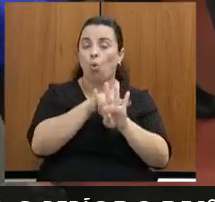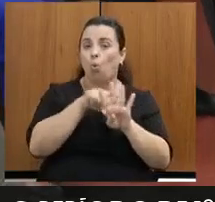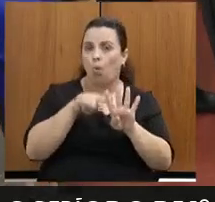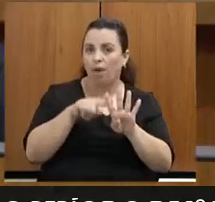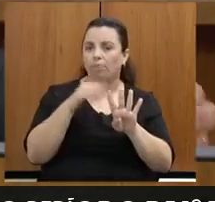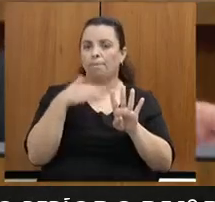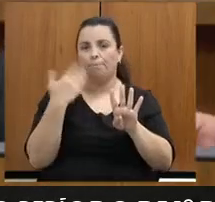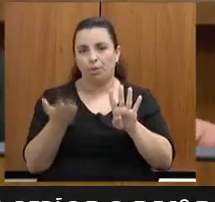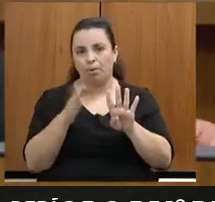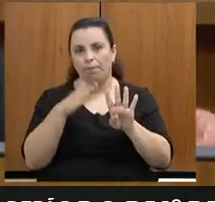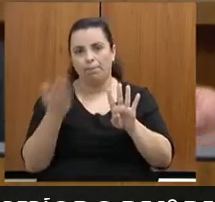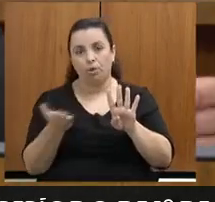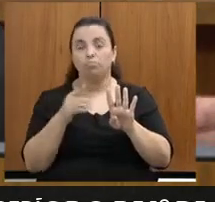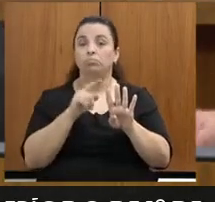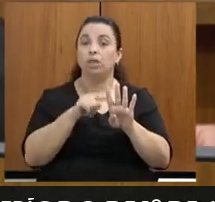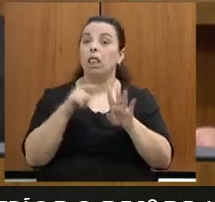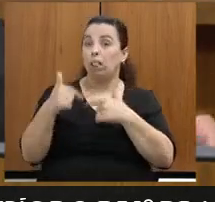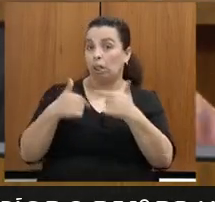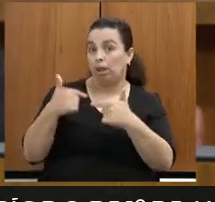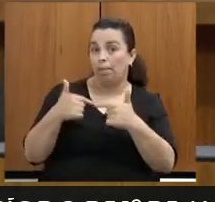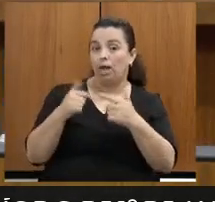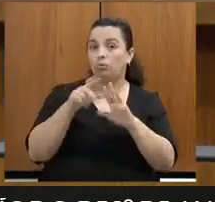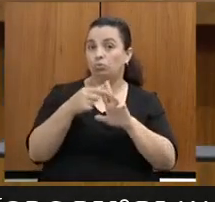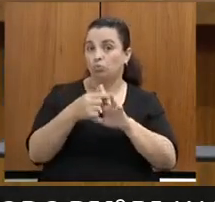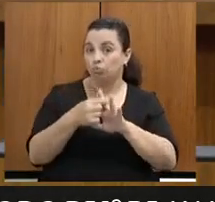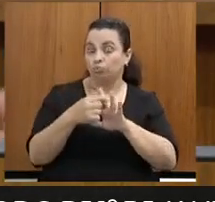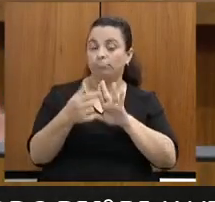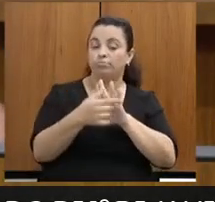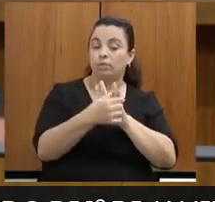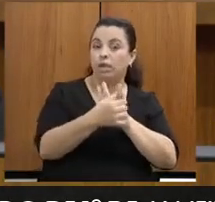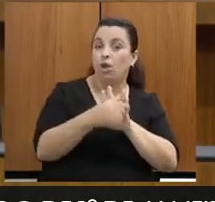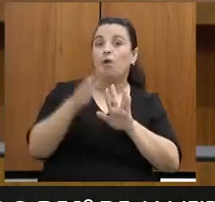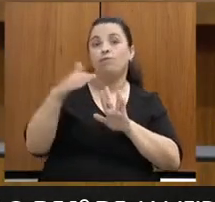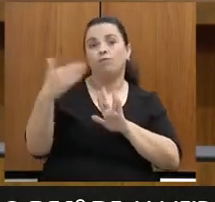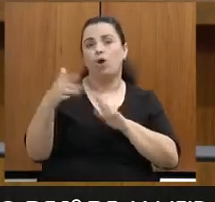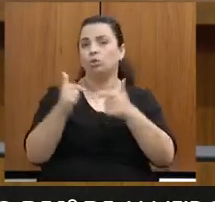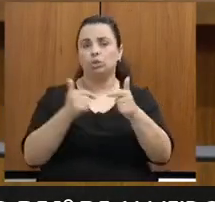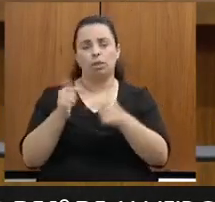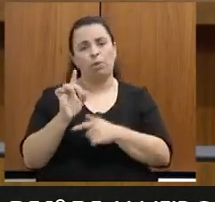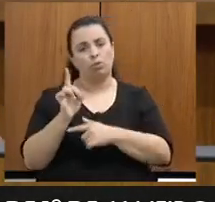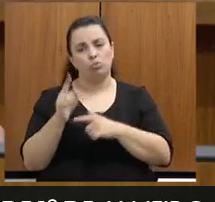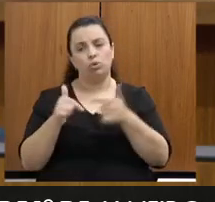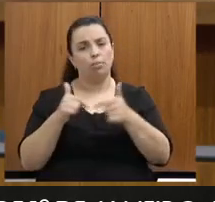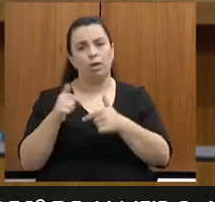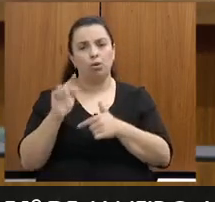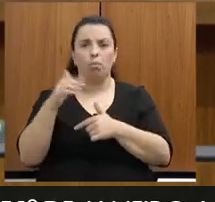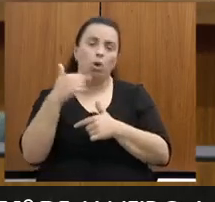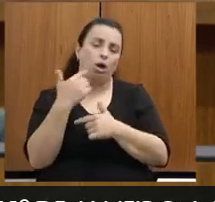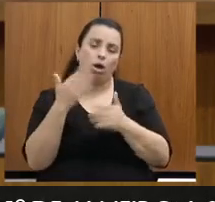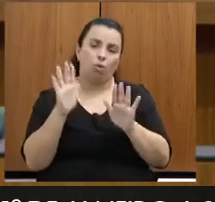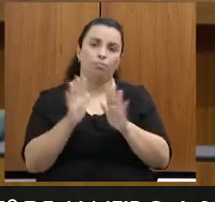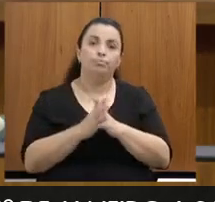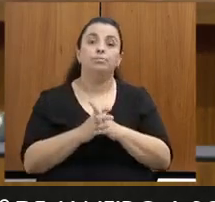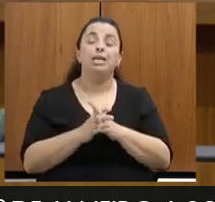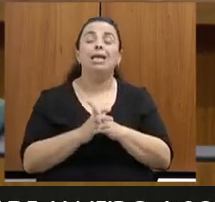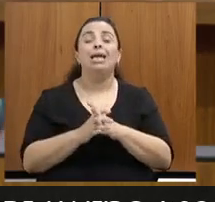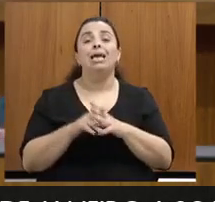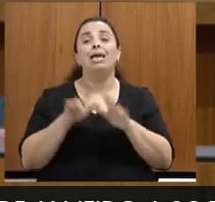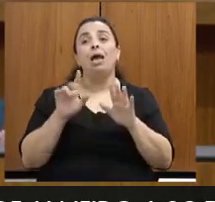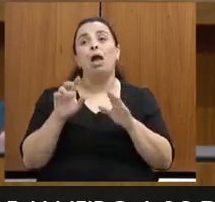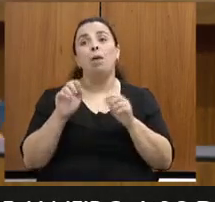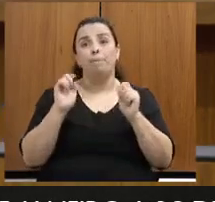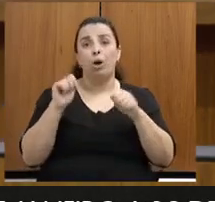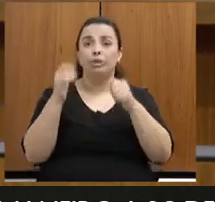maior detalhamento também Deputado sargento Rodrigues nós poderíamos ser o senhor precisar posso estar fazendo isso